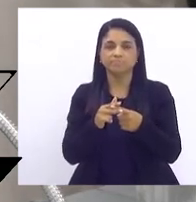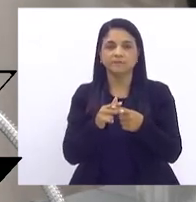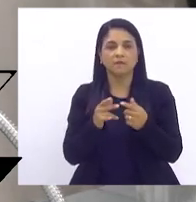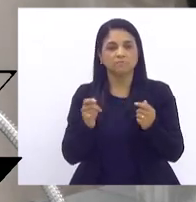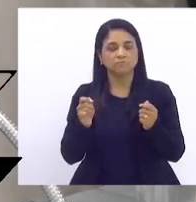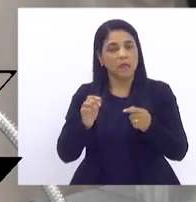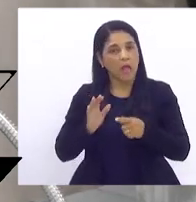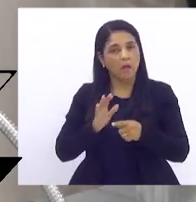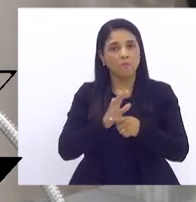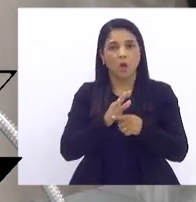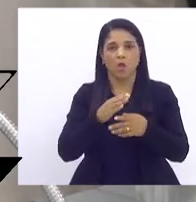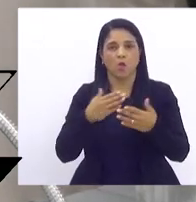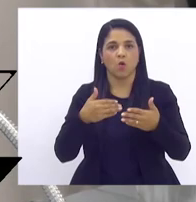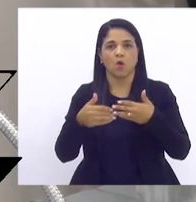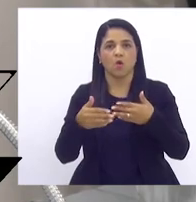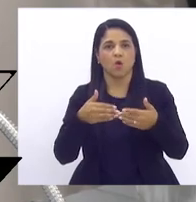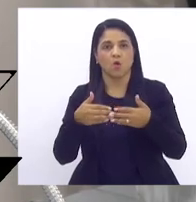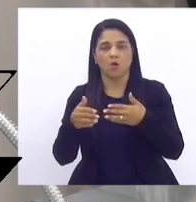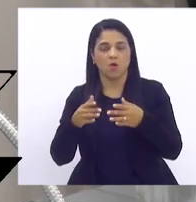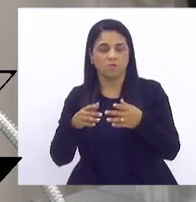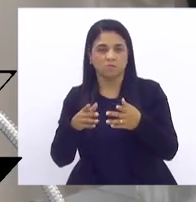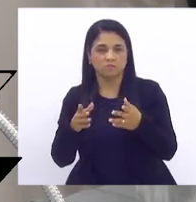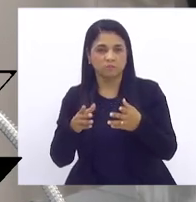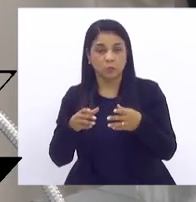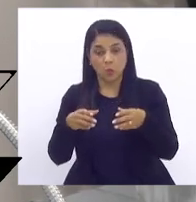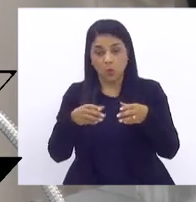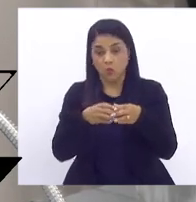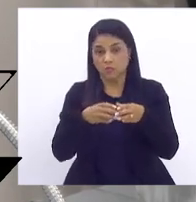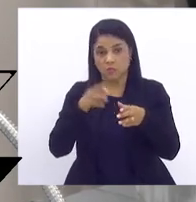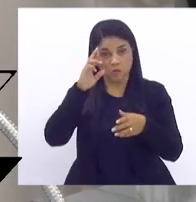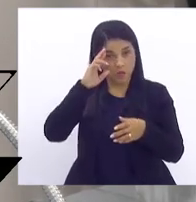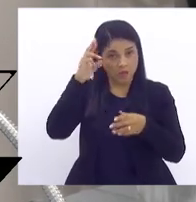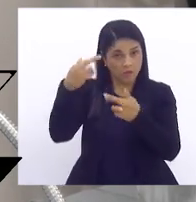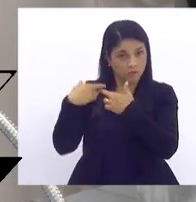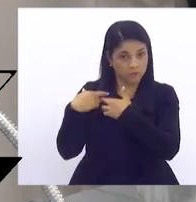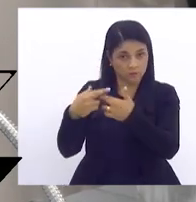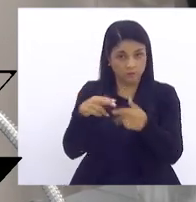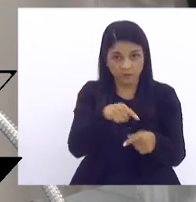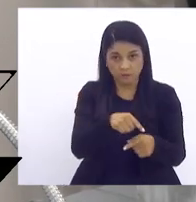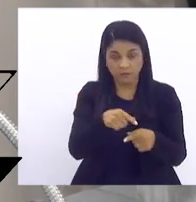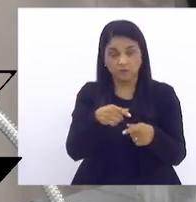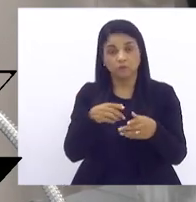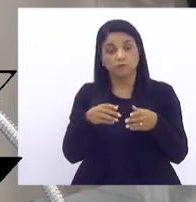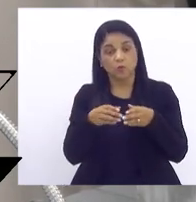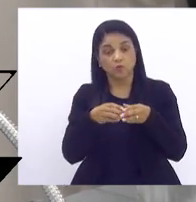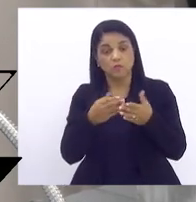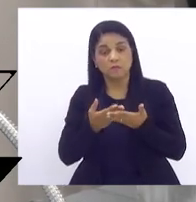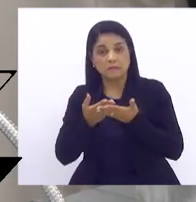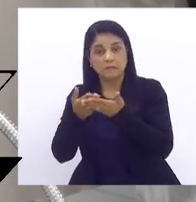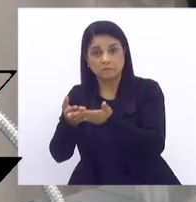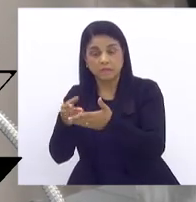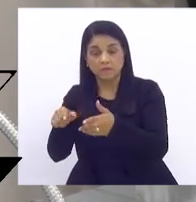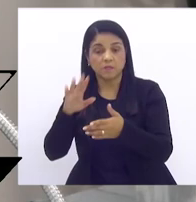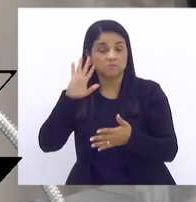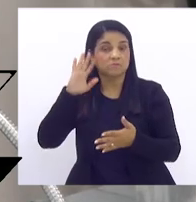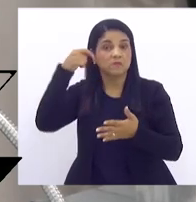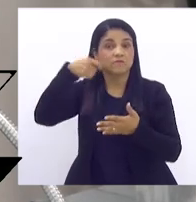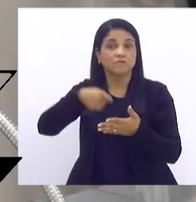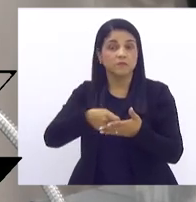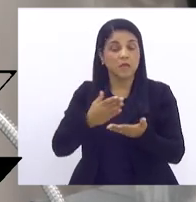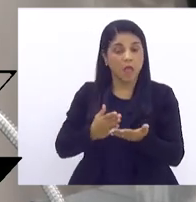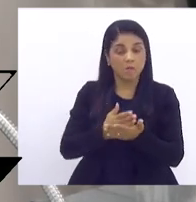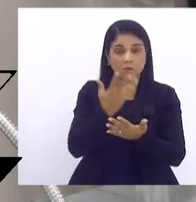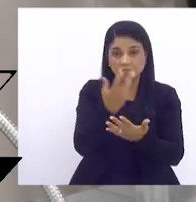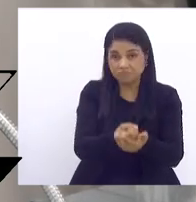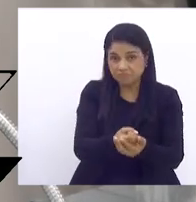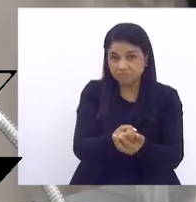você joga a responsabilidade para o conselho definir. O presidente pode propor, encaminhar, mas o conselho define, aprova, e uma